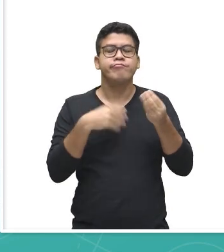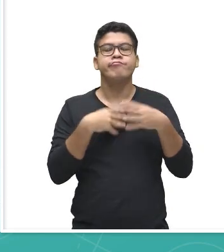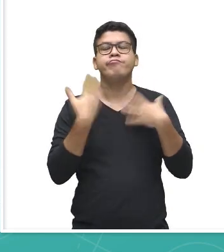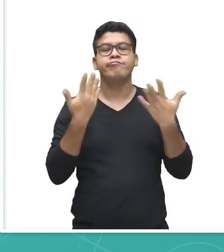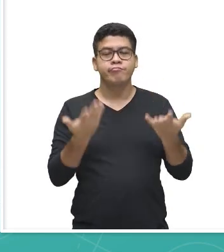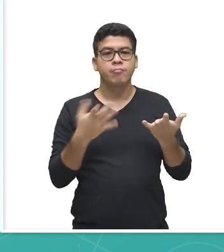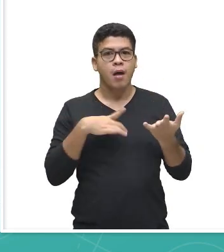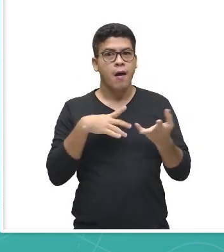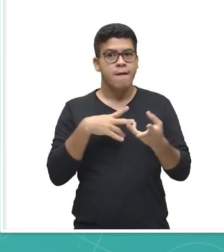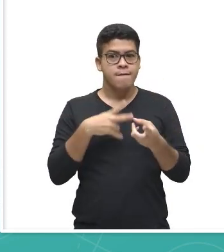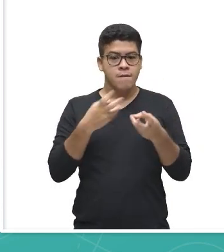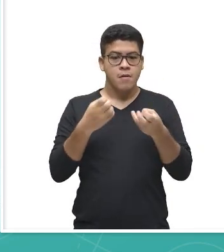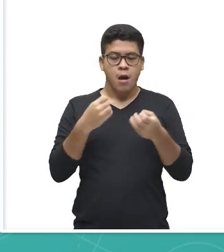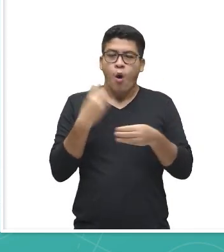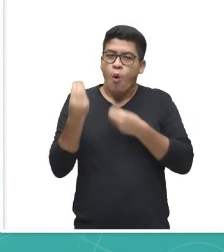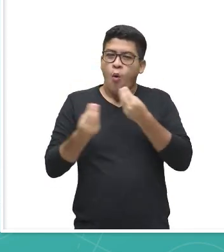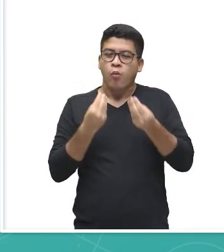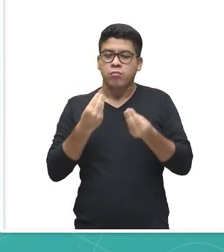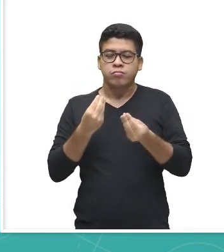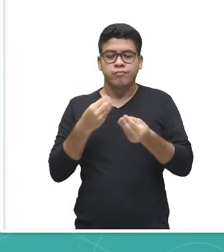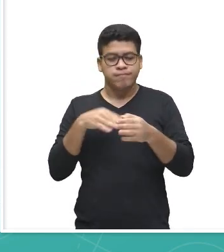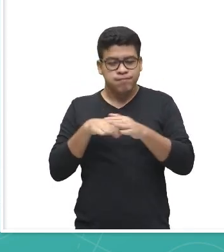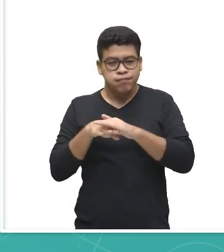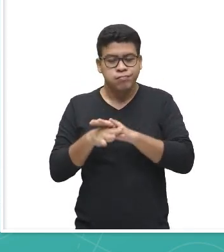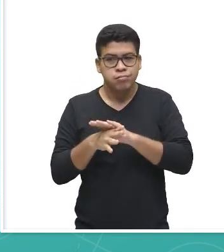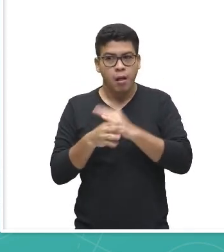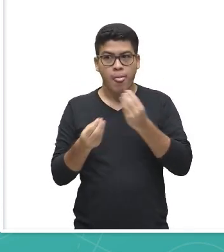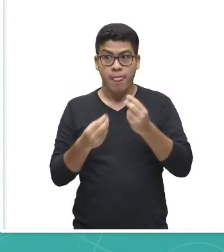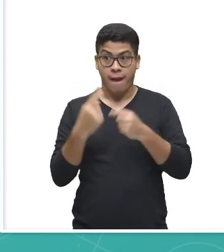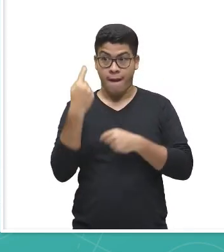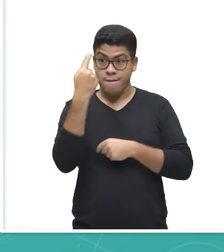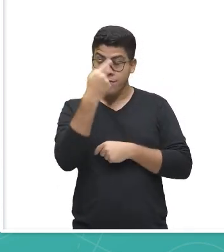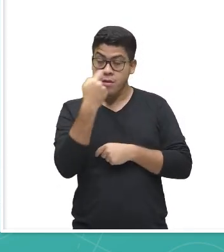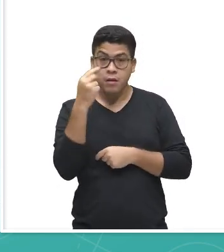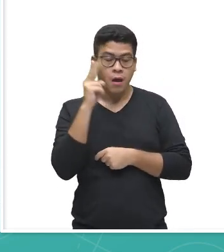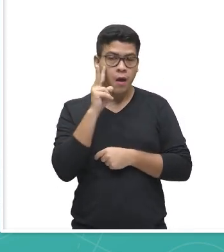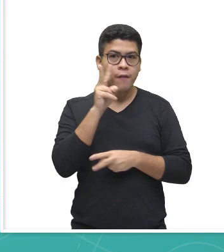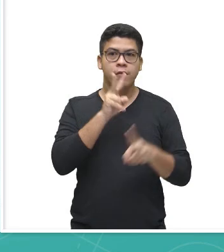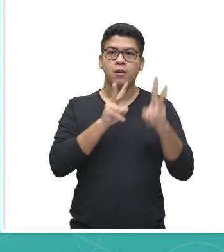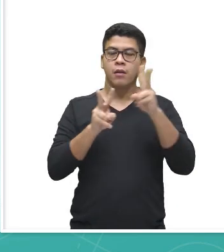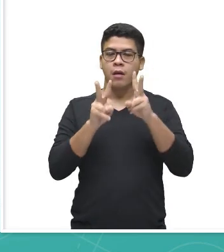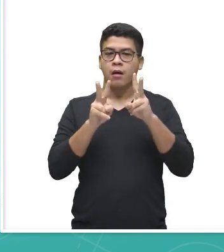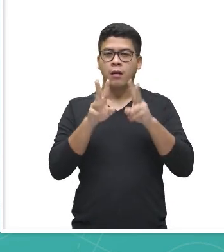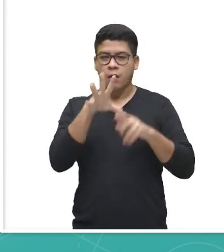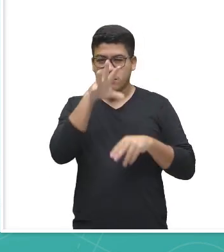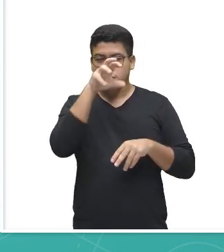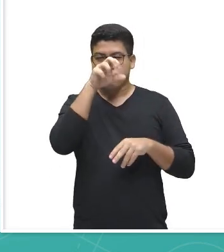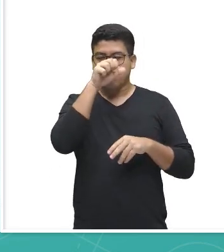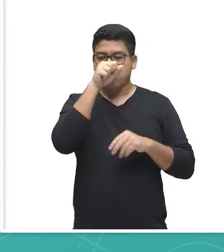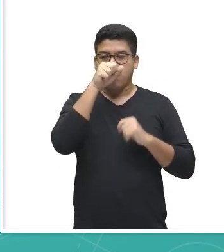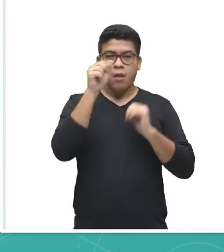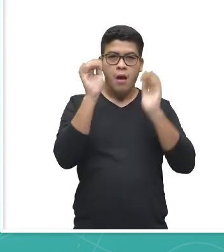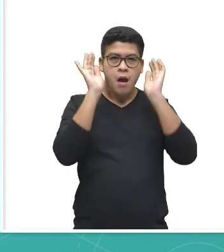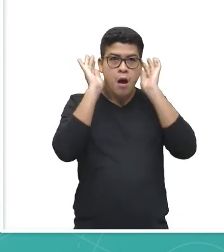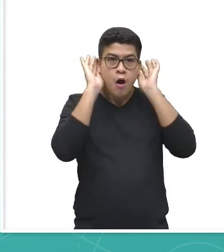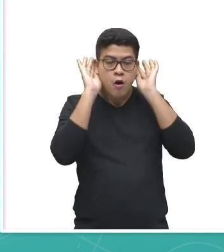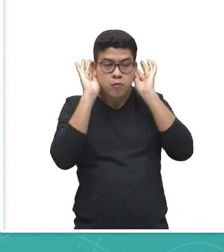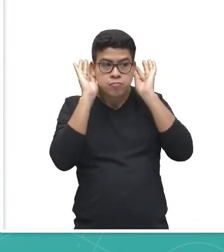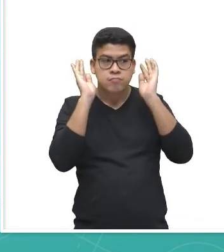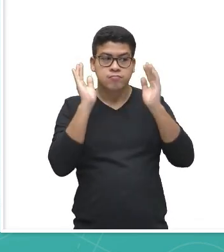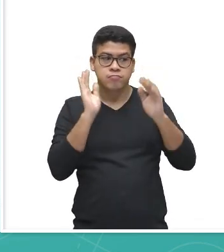está relacionado com os nossos órgãos do sentido. A gente vai ter aí a visão, o olfato, o paladar, o